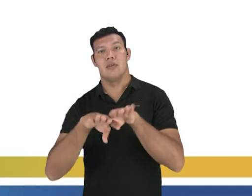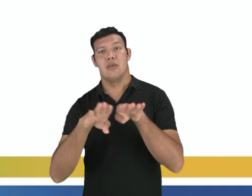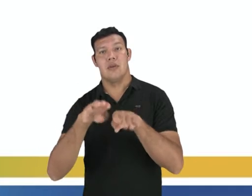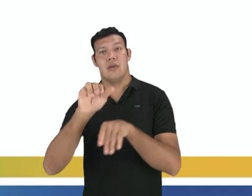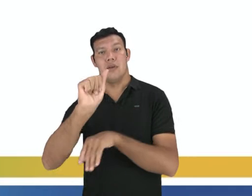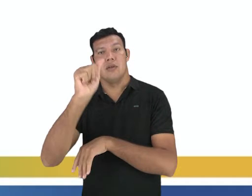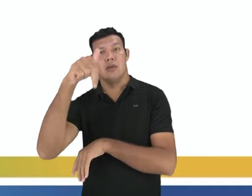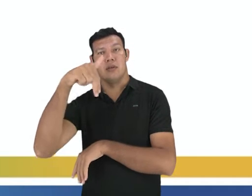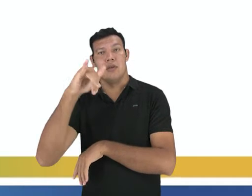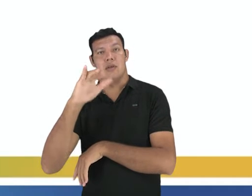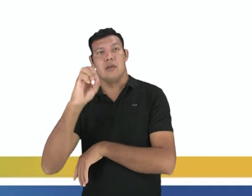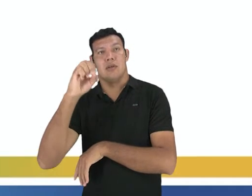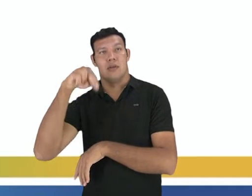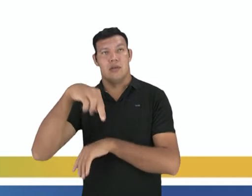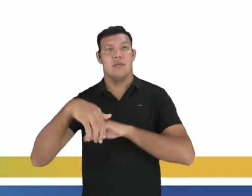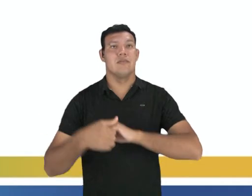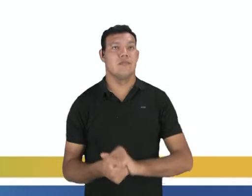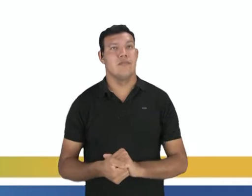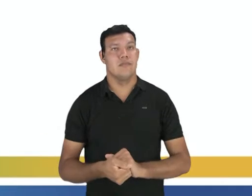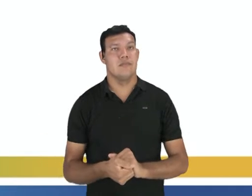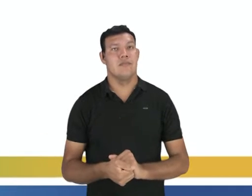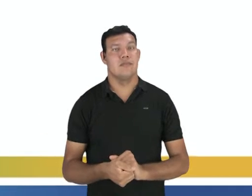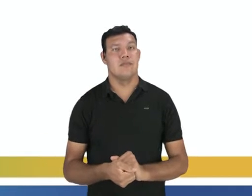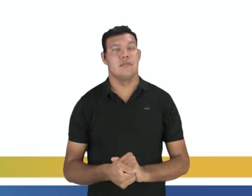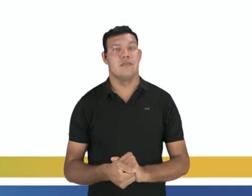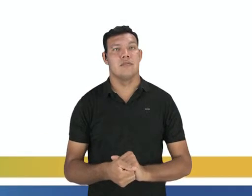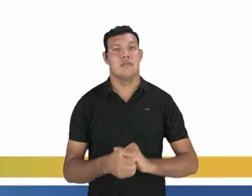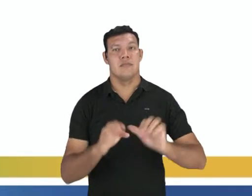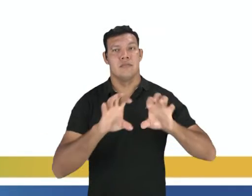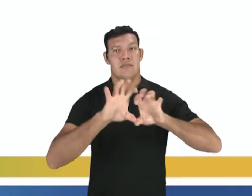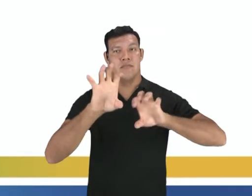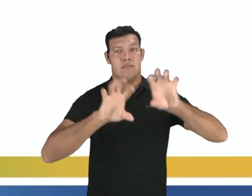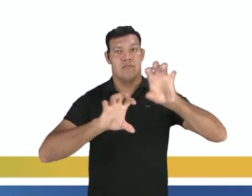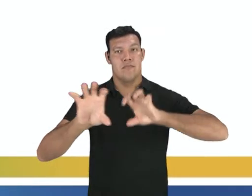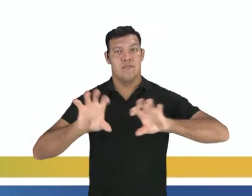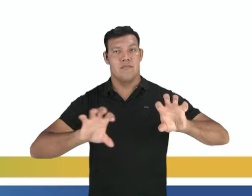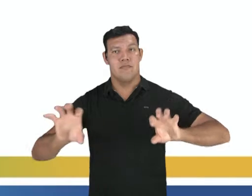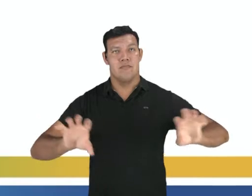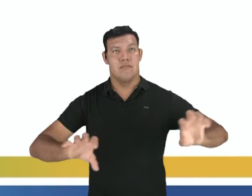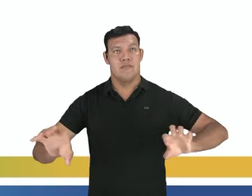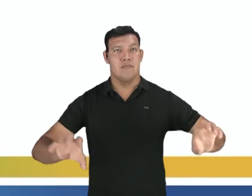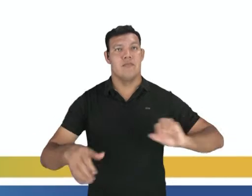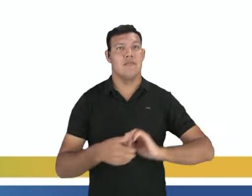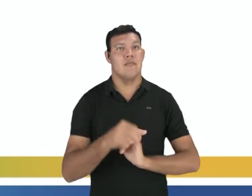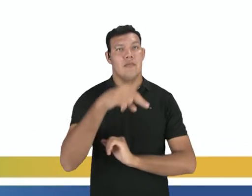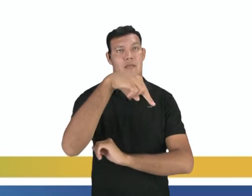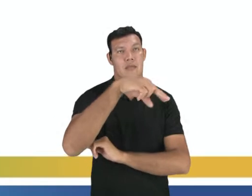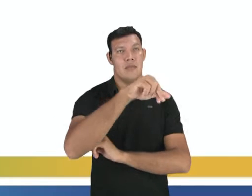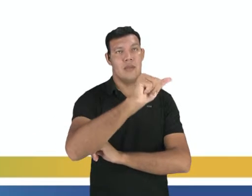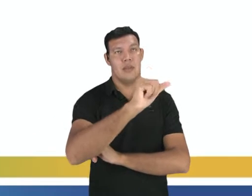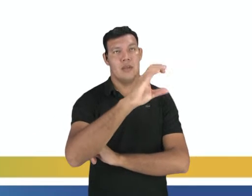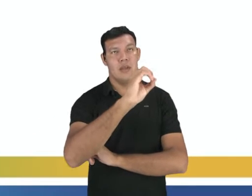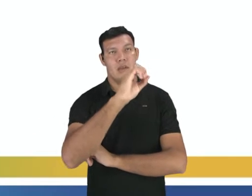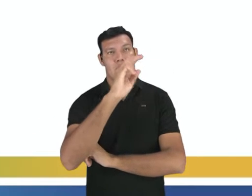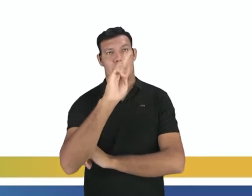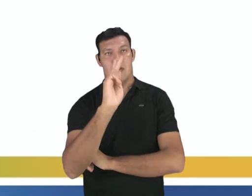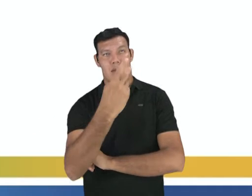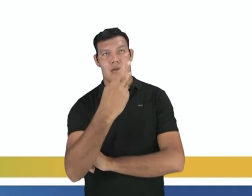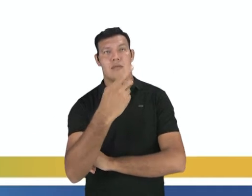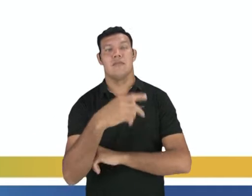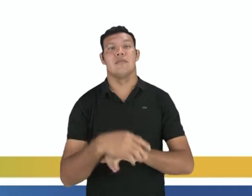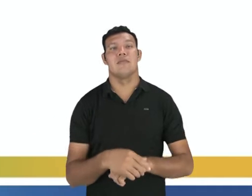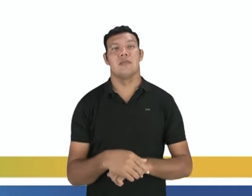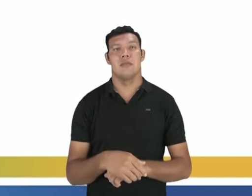dissociação das bases, representado nessa equação química, nós temos hidróxido de sódio em meio à água, formação desses